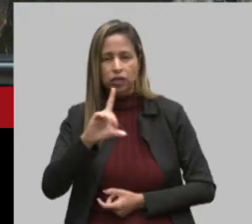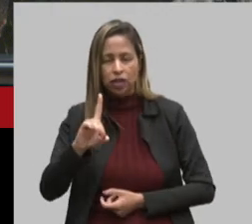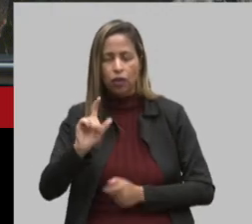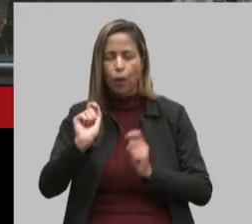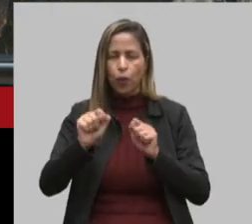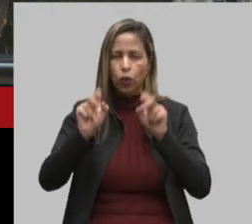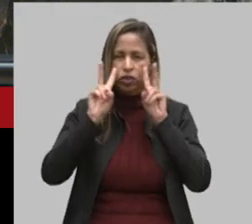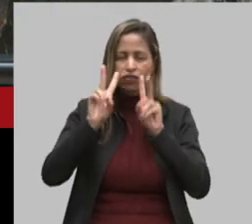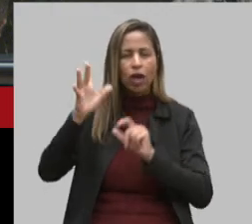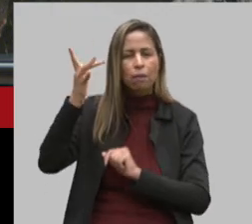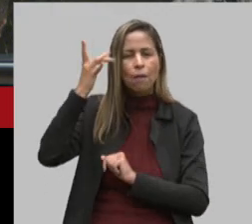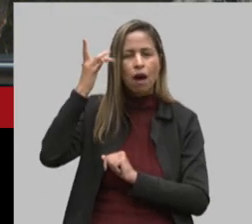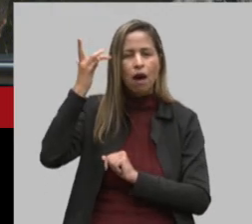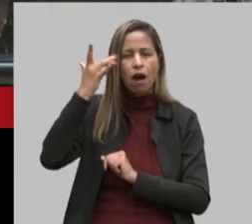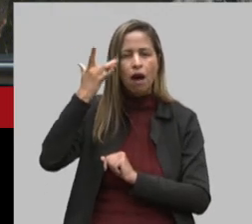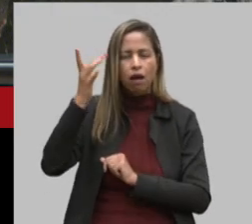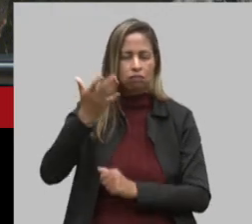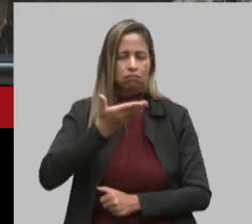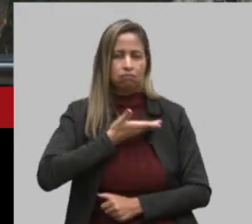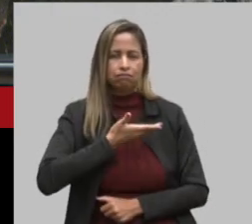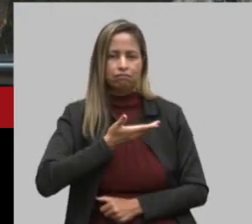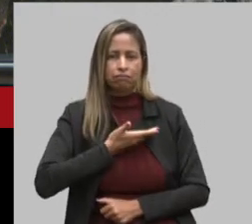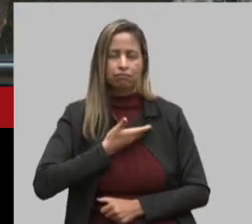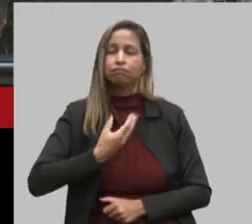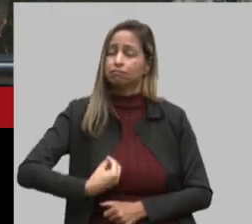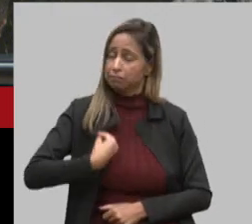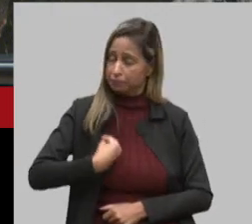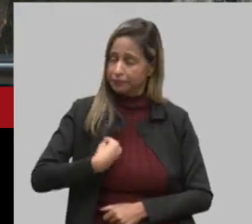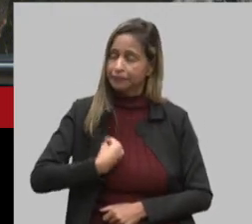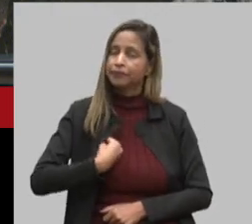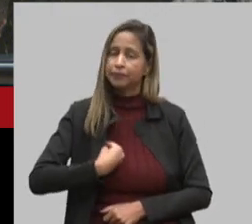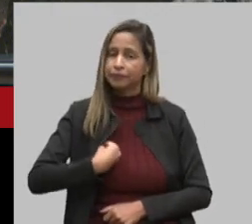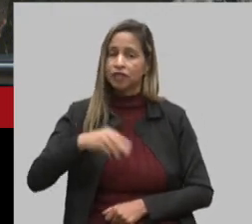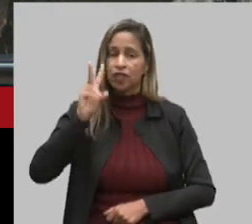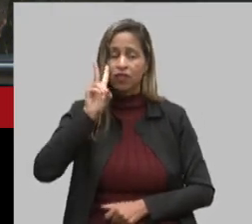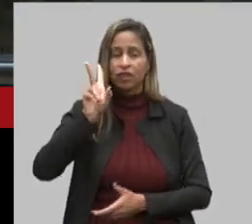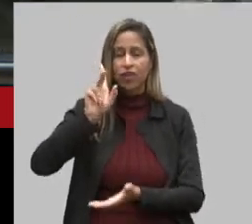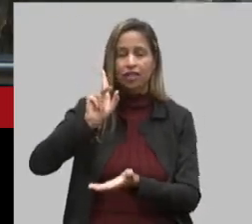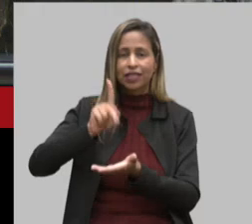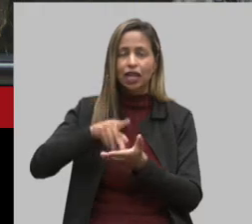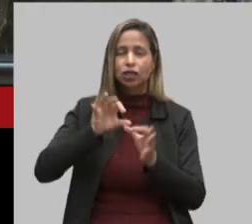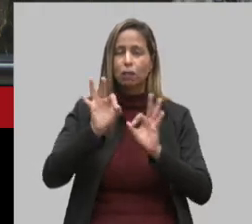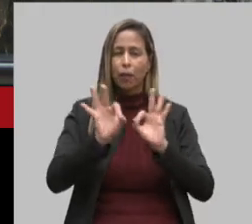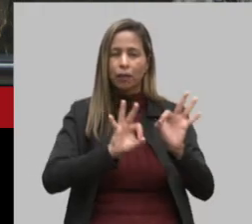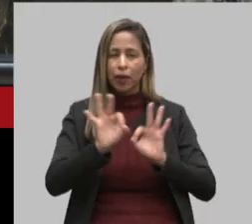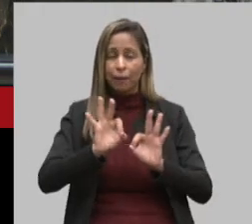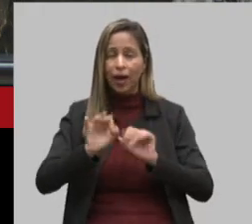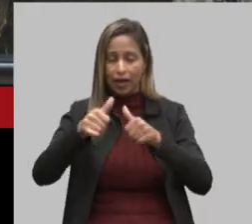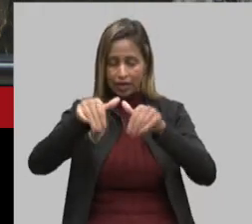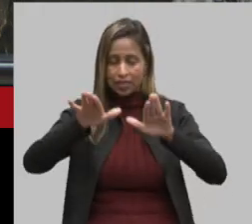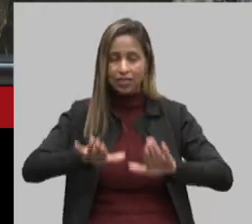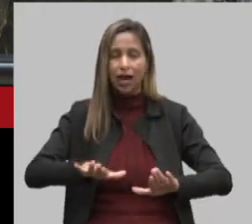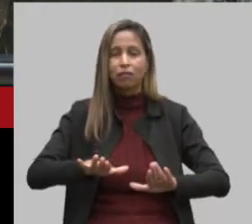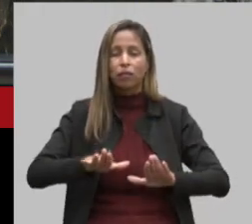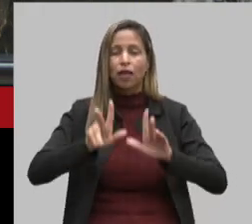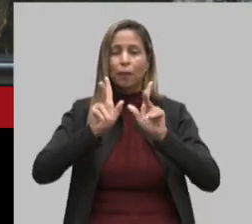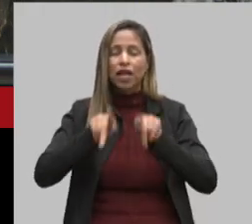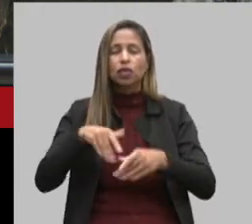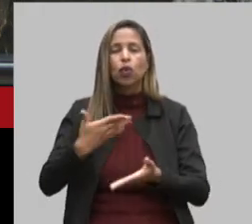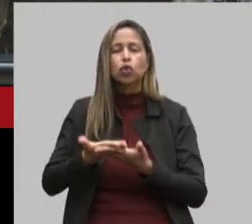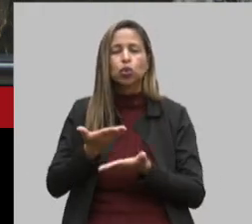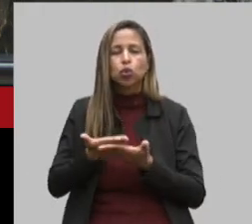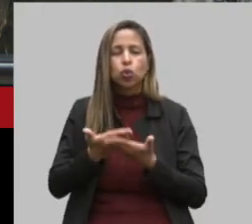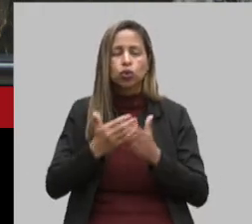maturidade dos meus colegas participando e vendo que de fato eles prepararam para estarem ali pessoas que estudaram as